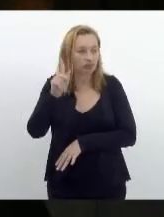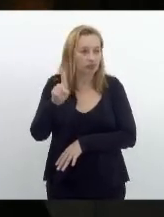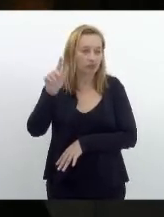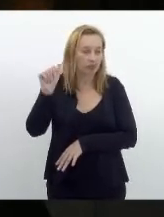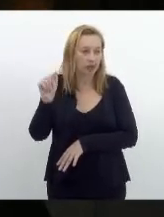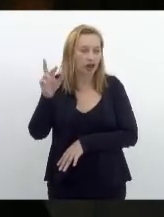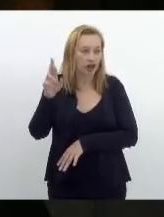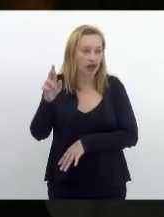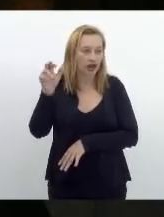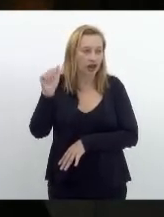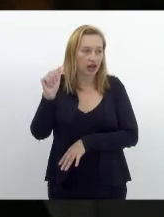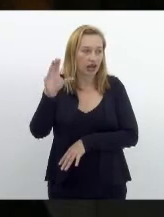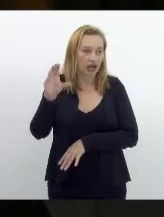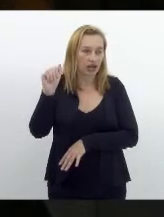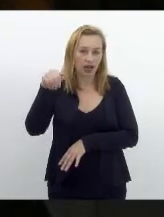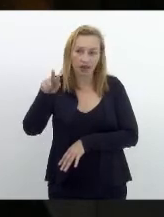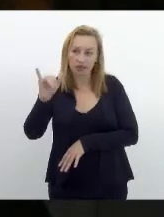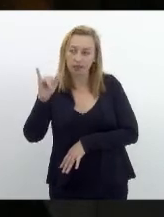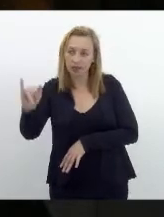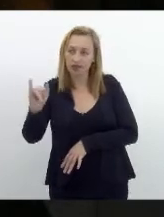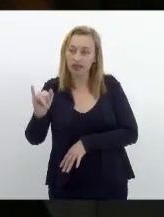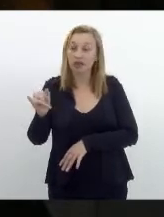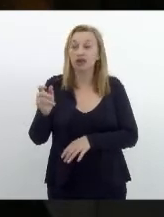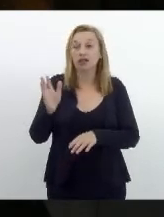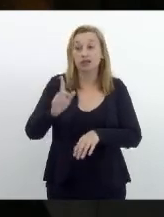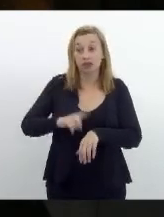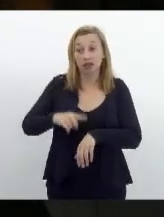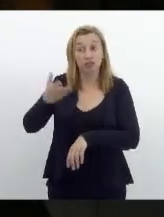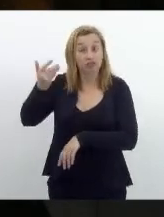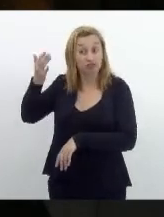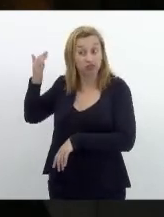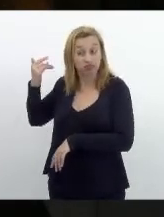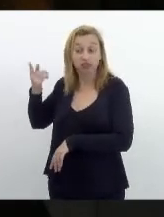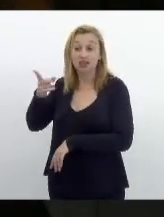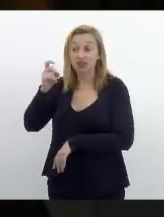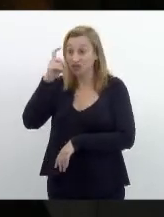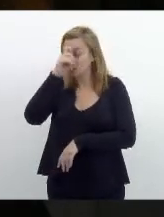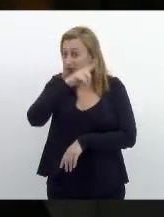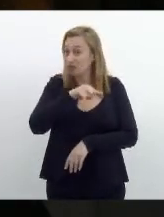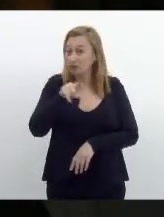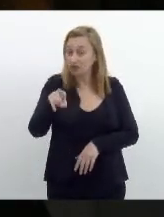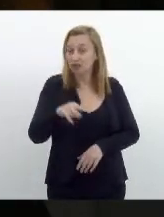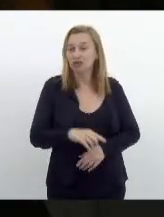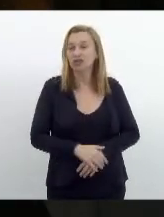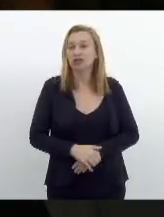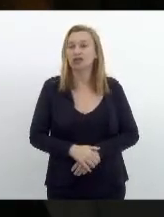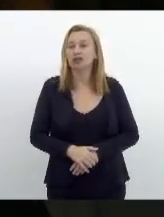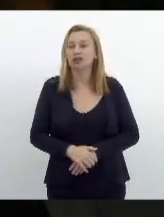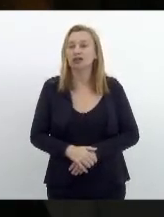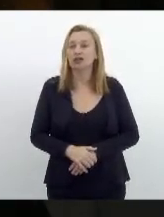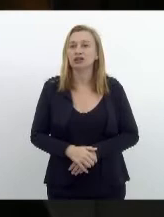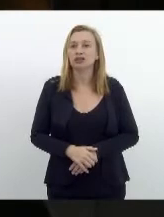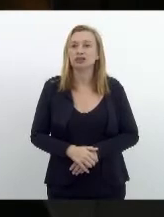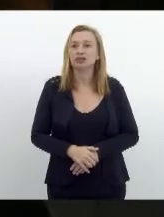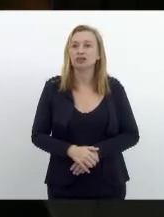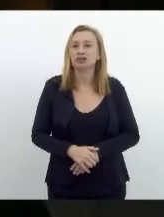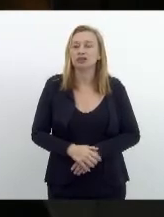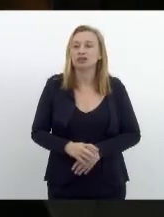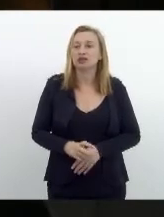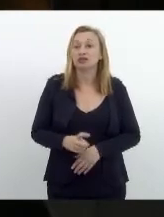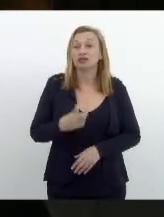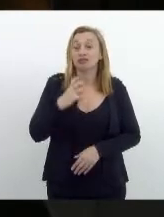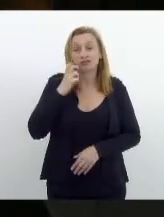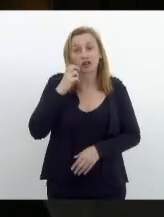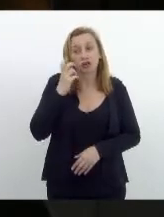épocas difíceis, né? André, você foi prefeito no momento de uma agenda nacional de constrangimento de